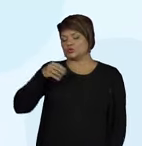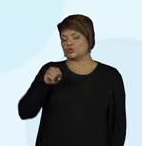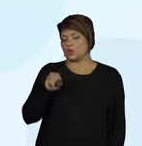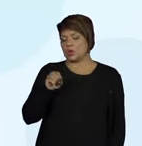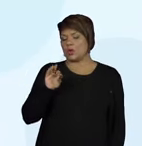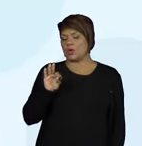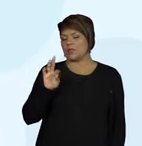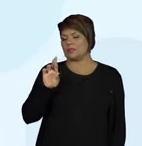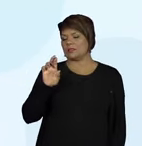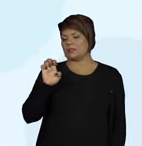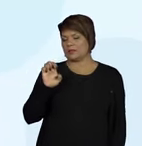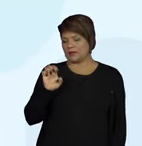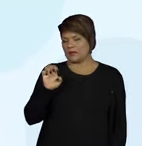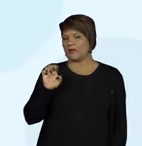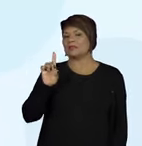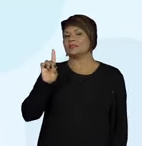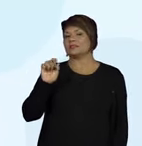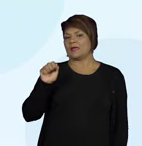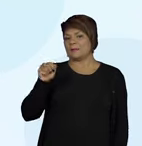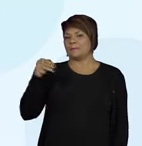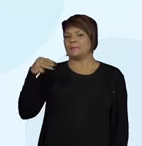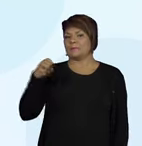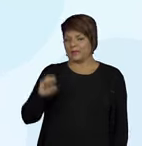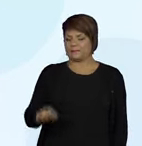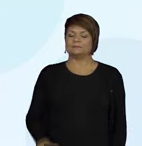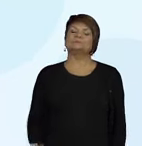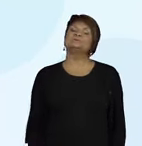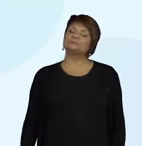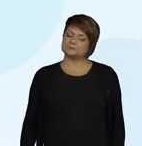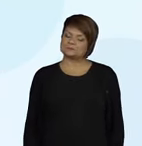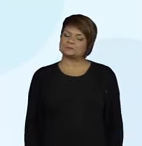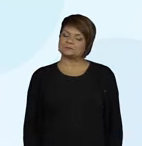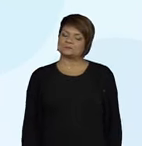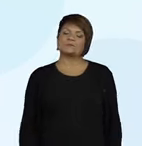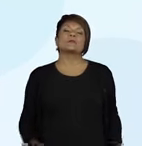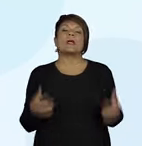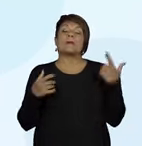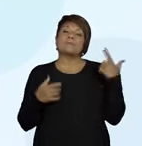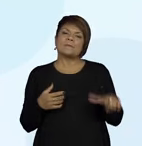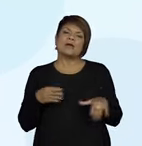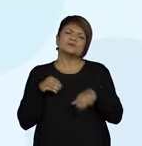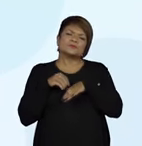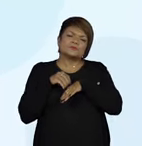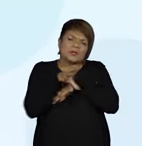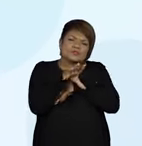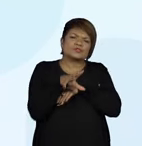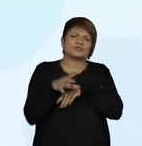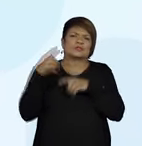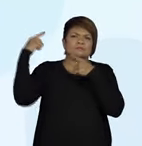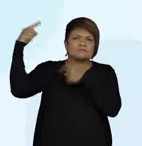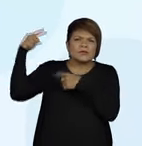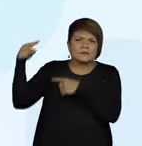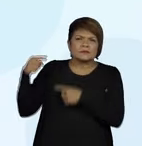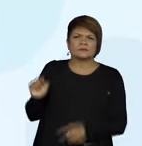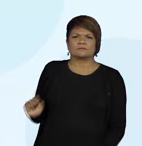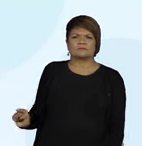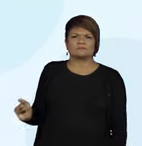a entrevistadora. E mais uma dica que saiu aí nesse pedacinho de